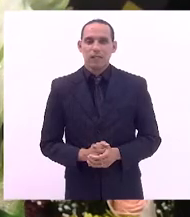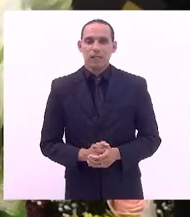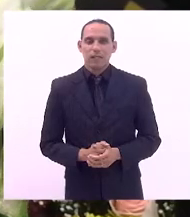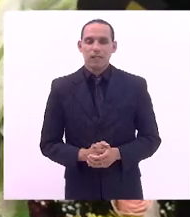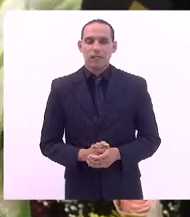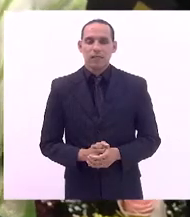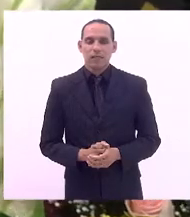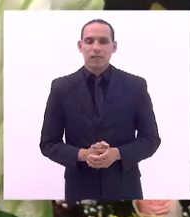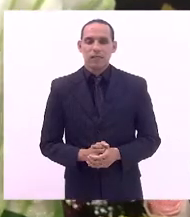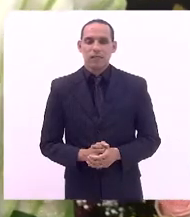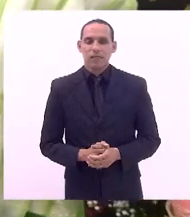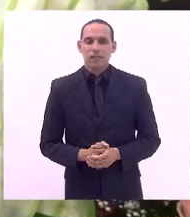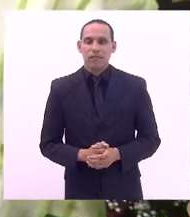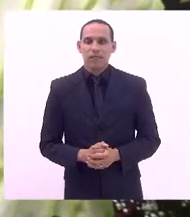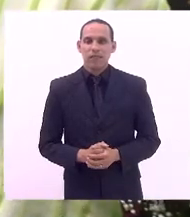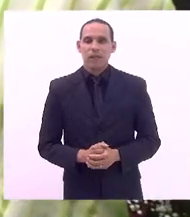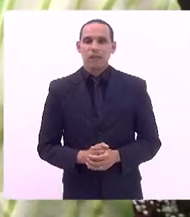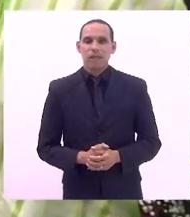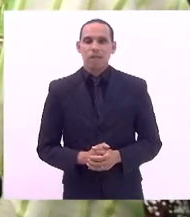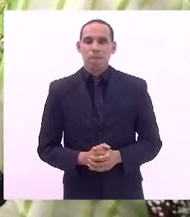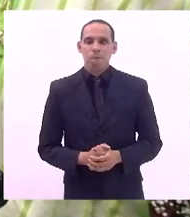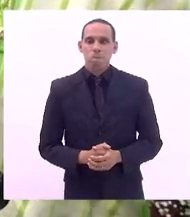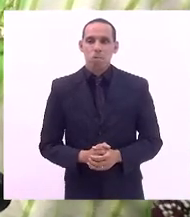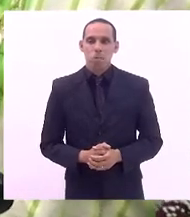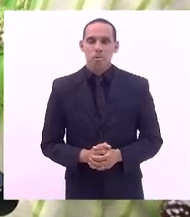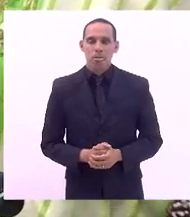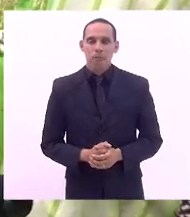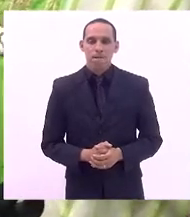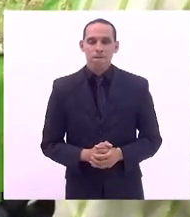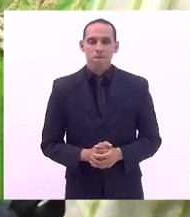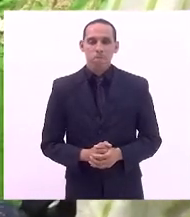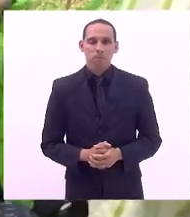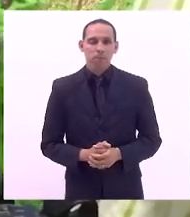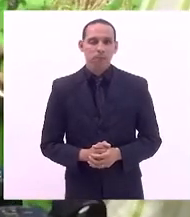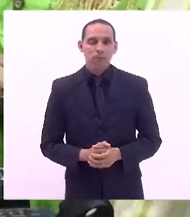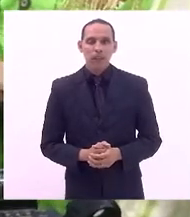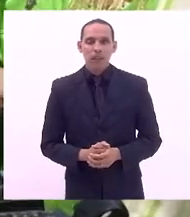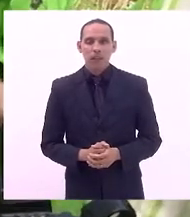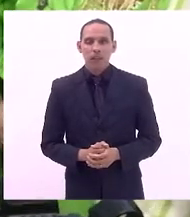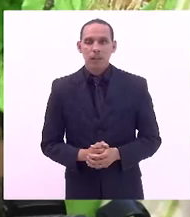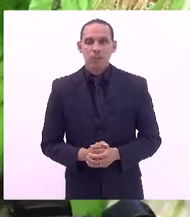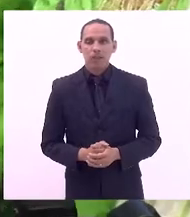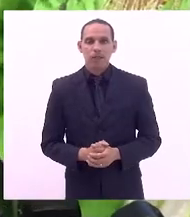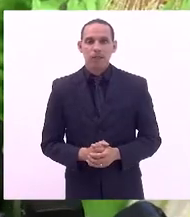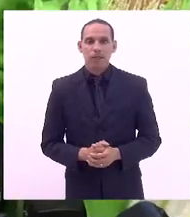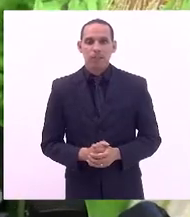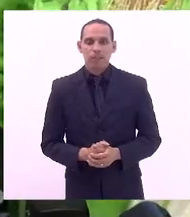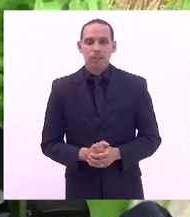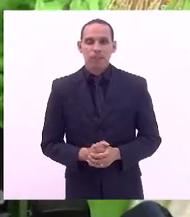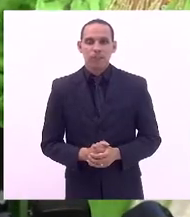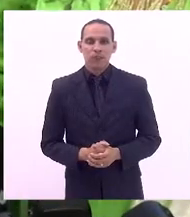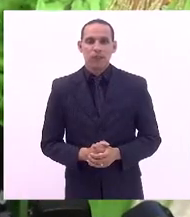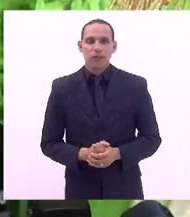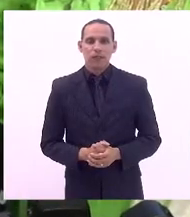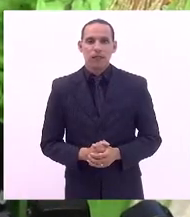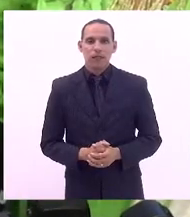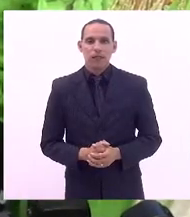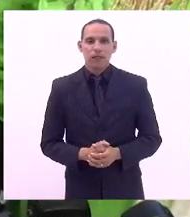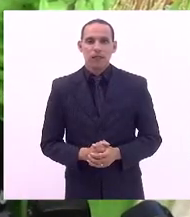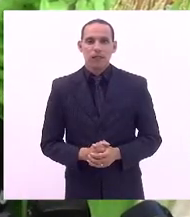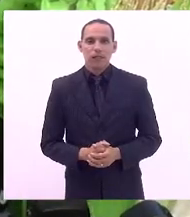E aí E aí E aí